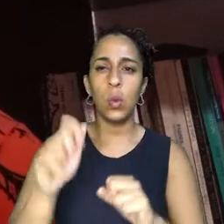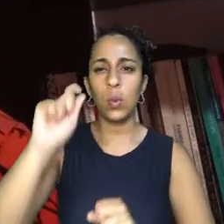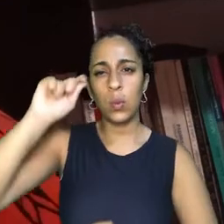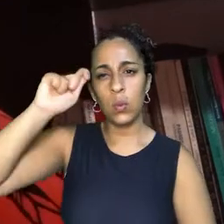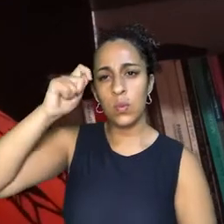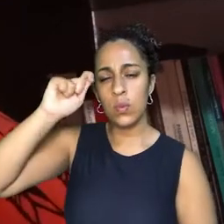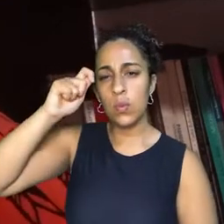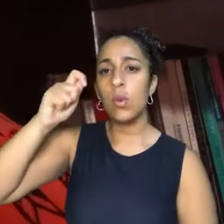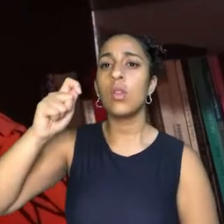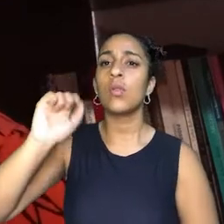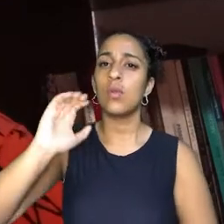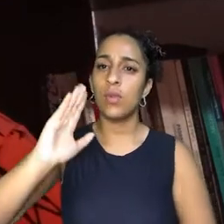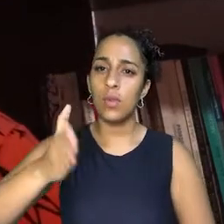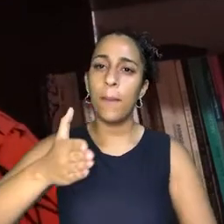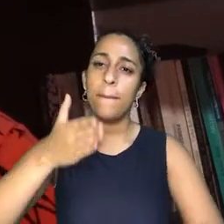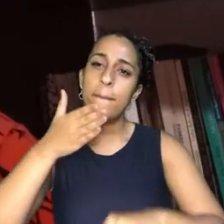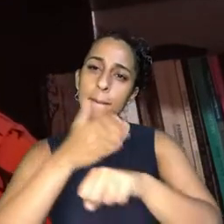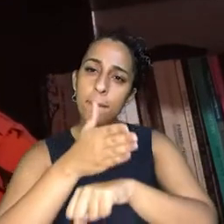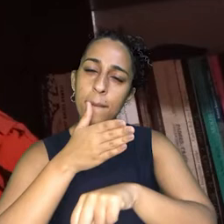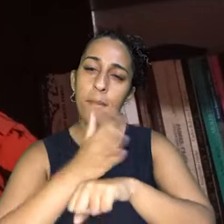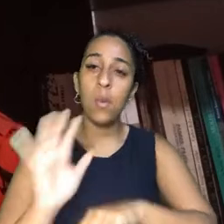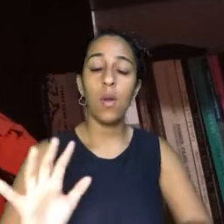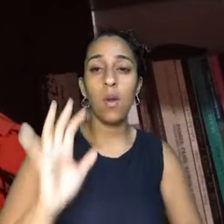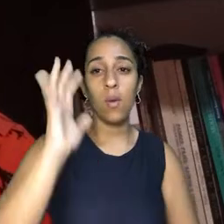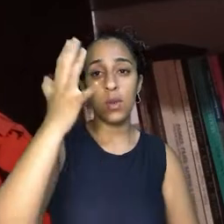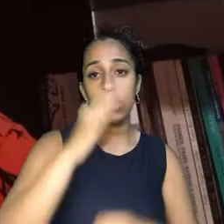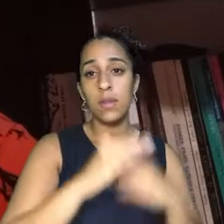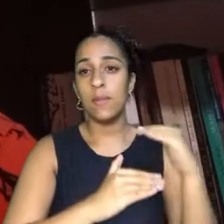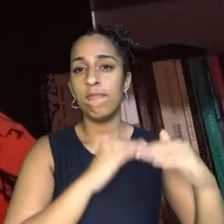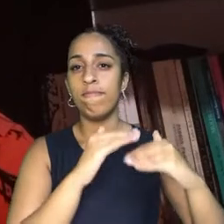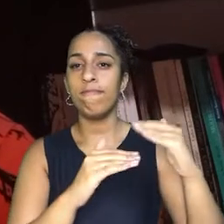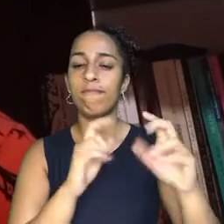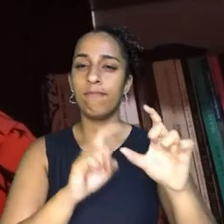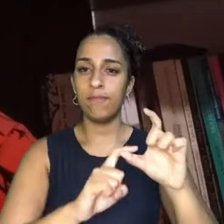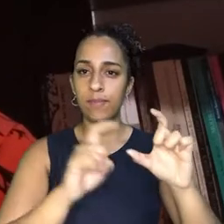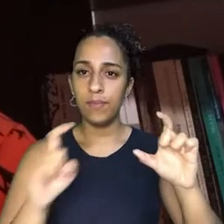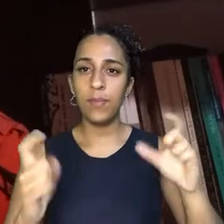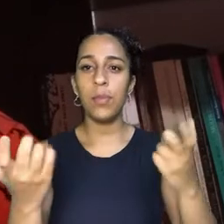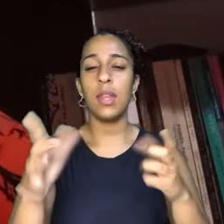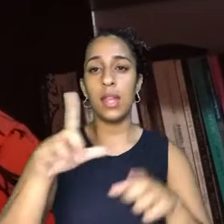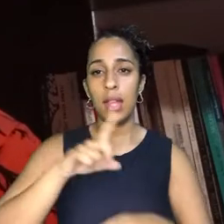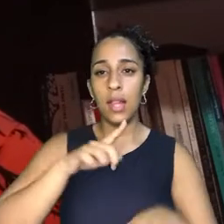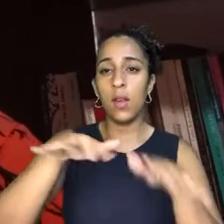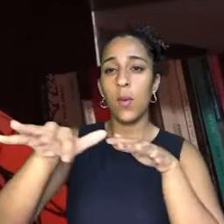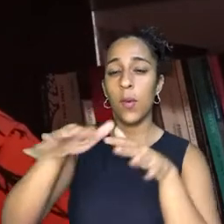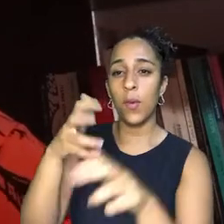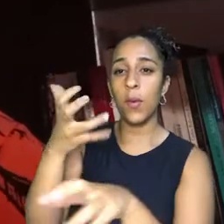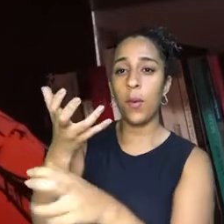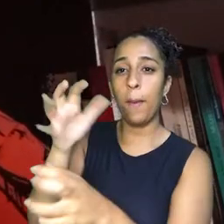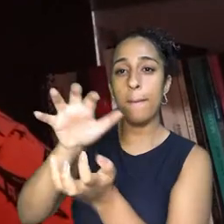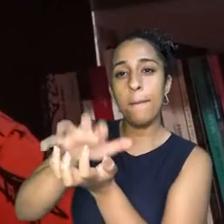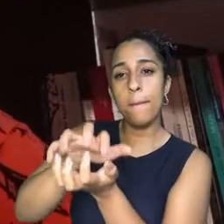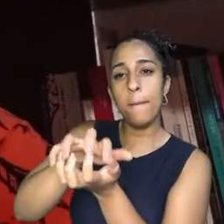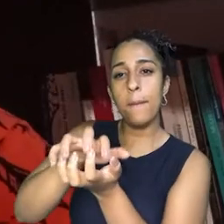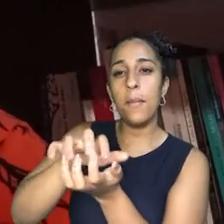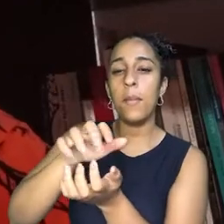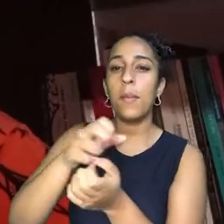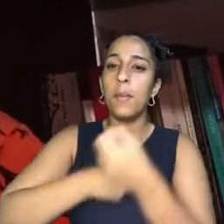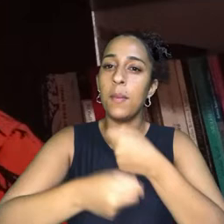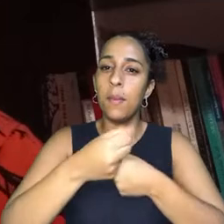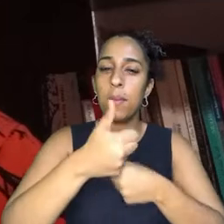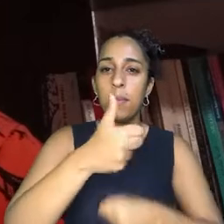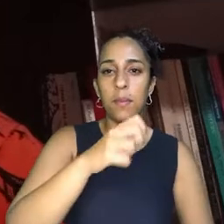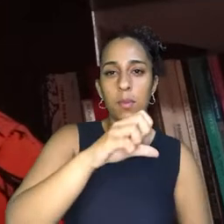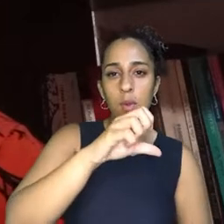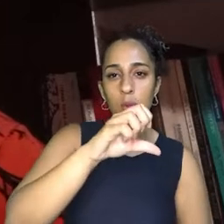apontados foram atuantes em acontecimentos no processo de independência a Revolução Pernambucana de 1817 a